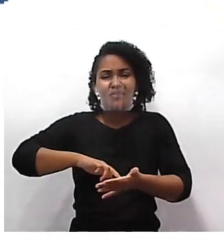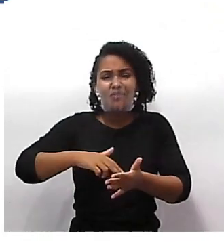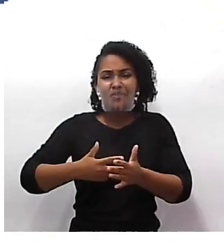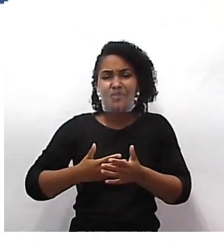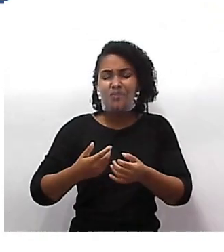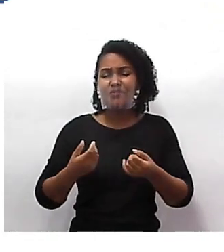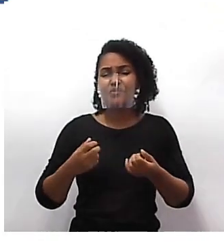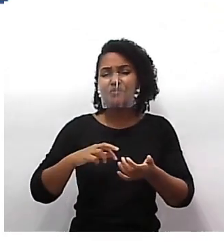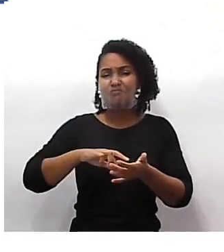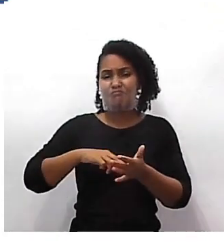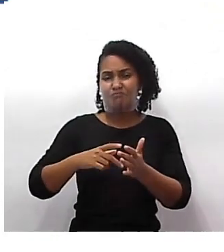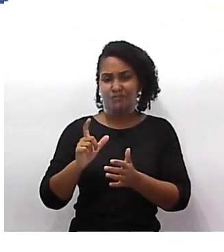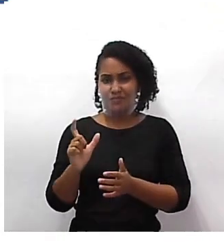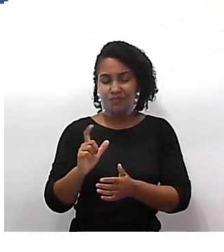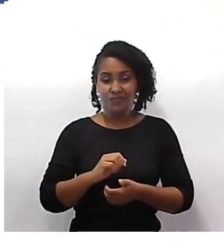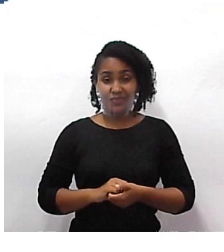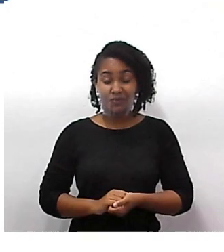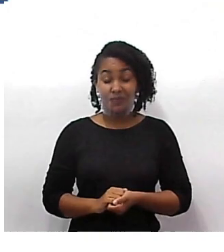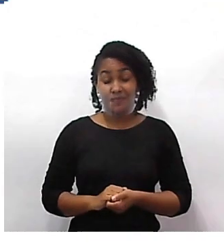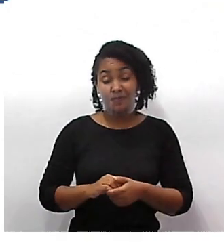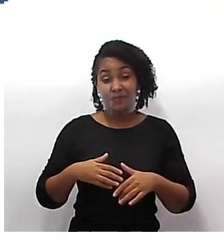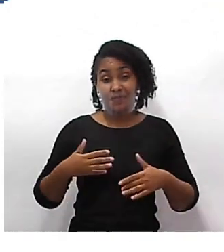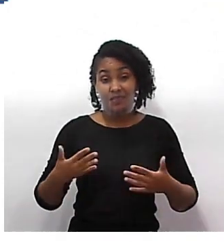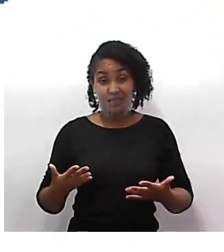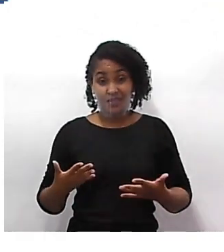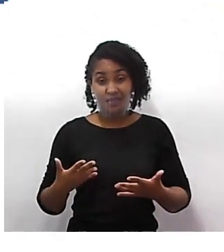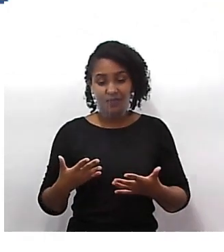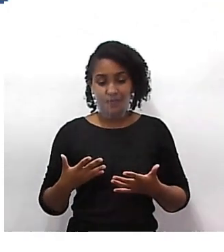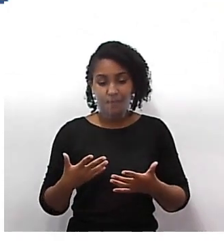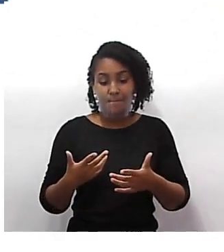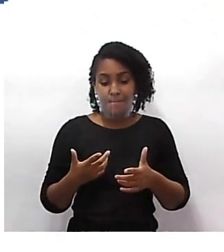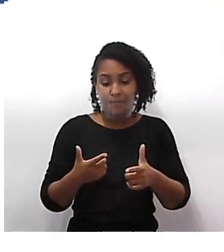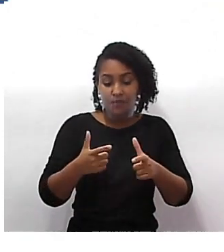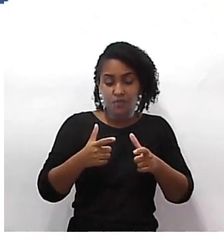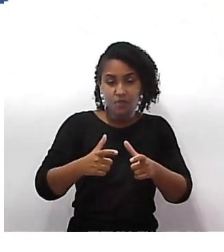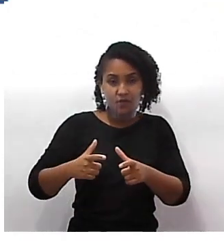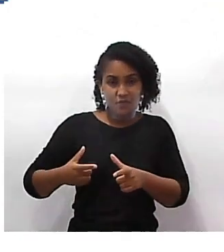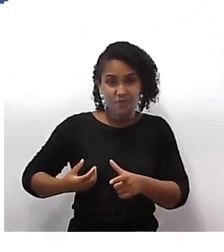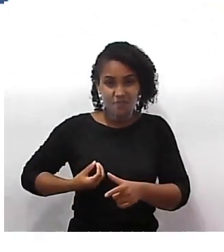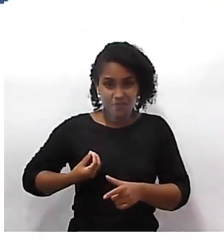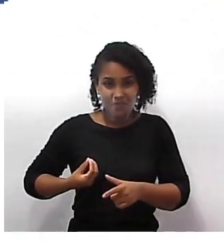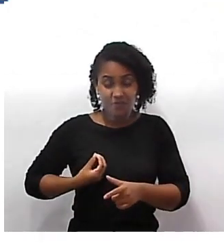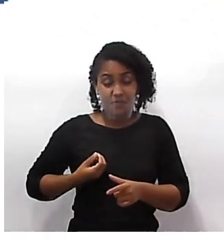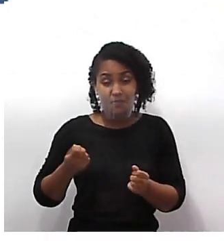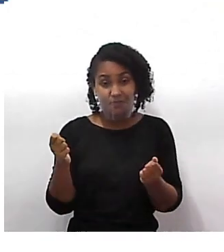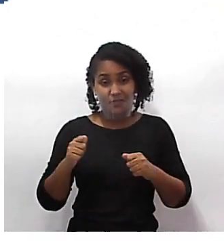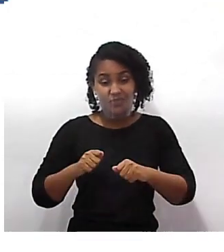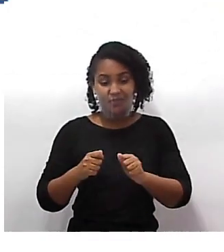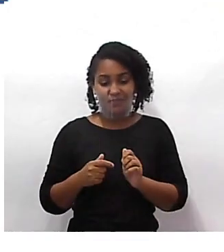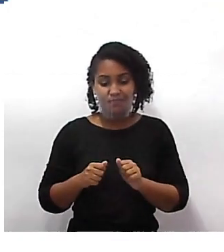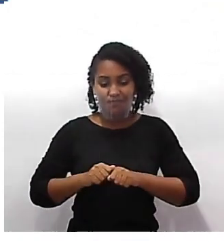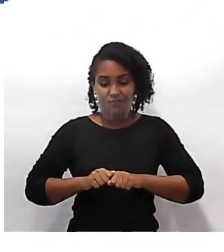riscos patogênicos? Seriam micro-organismos capazes de